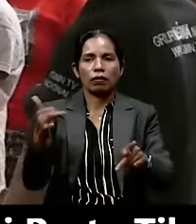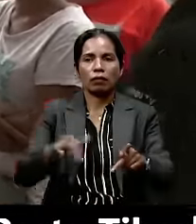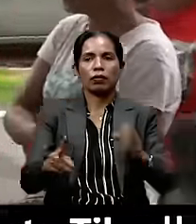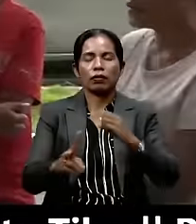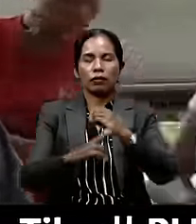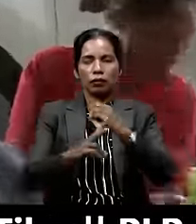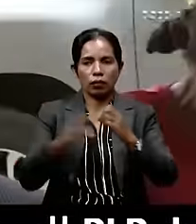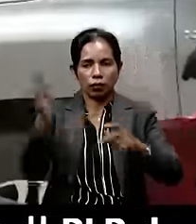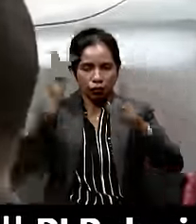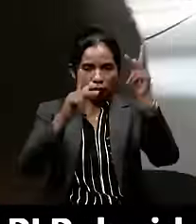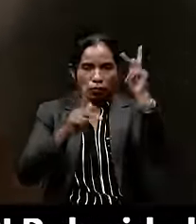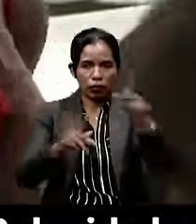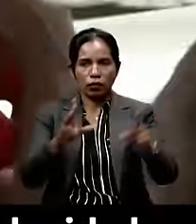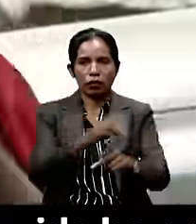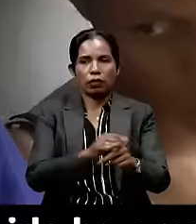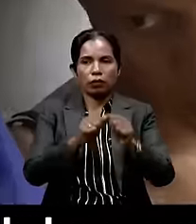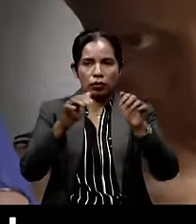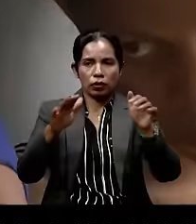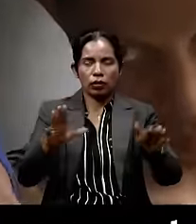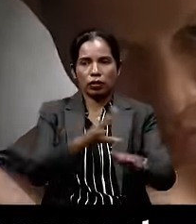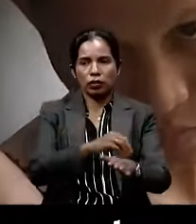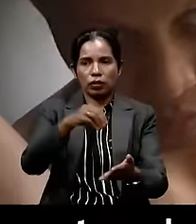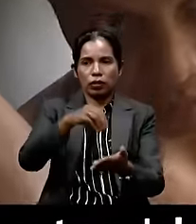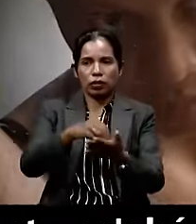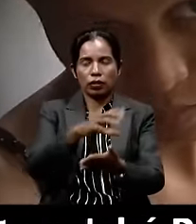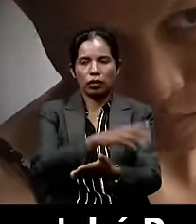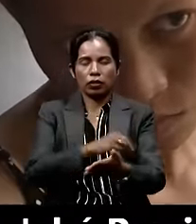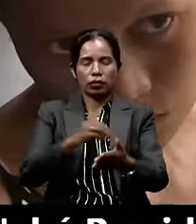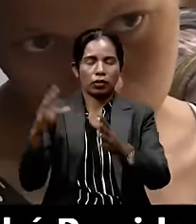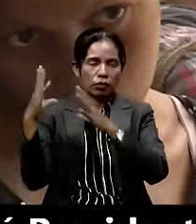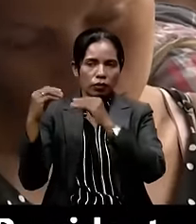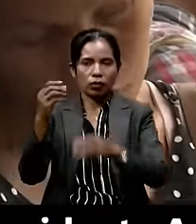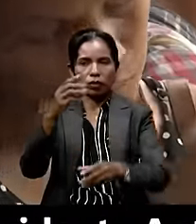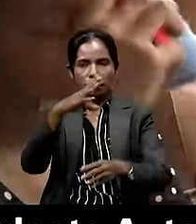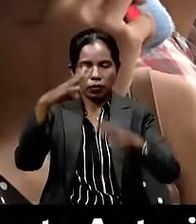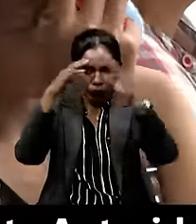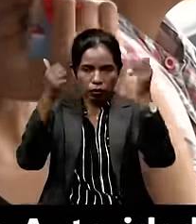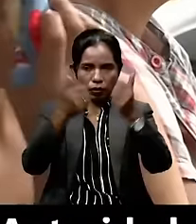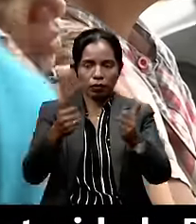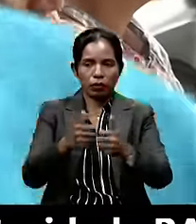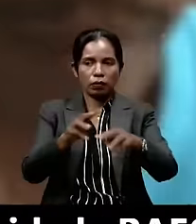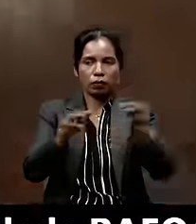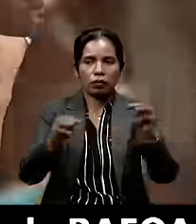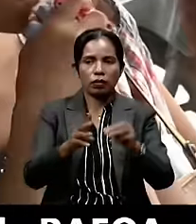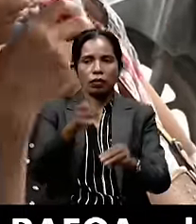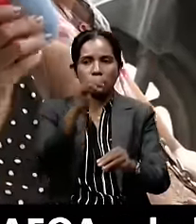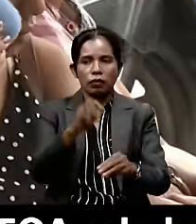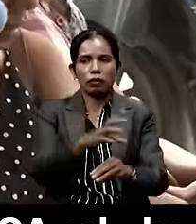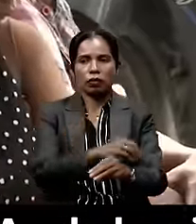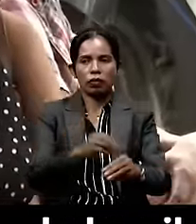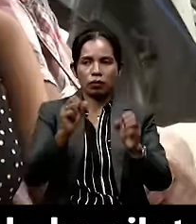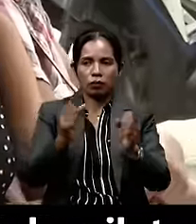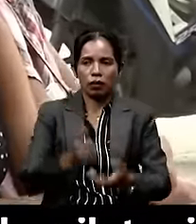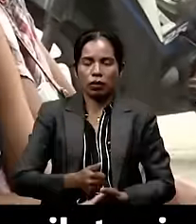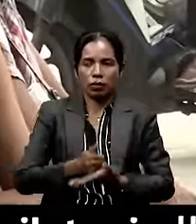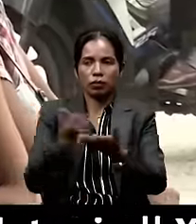vítima ba programa de despesa administrativa ta esperança no confiança ba presidente e autoridade do município de Ili atubele